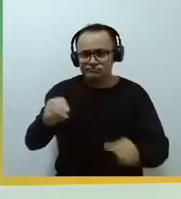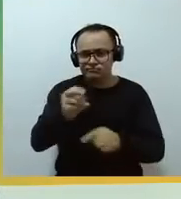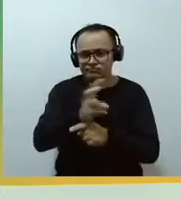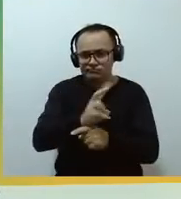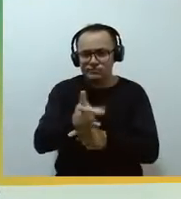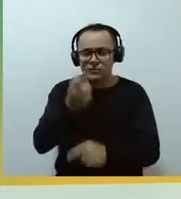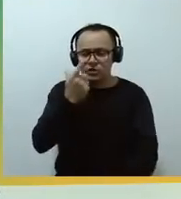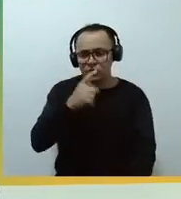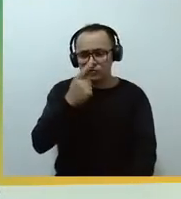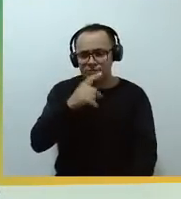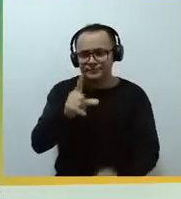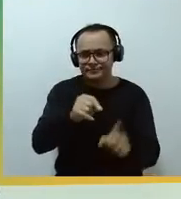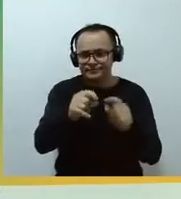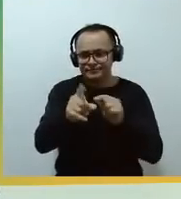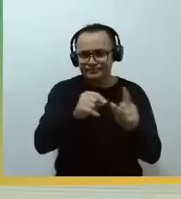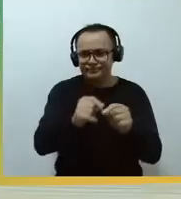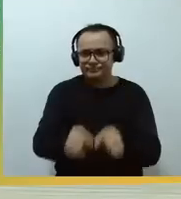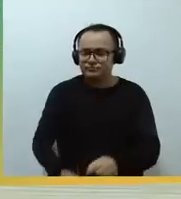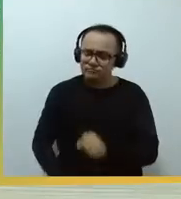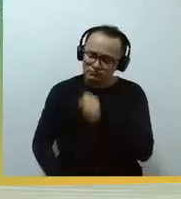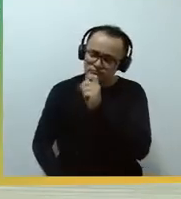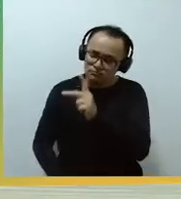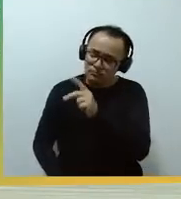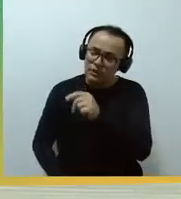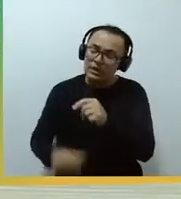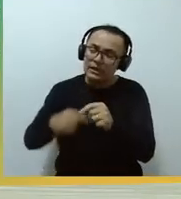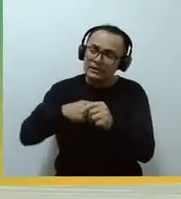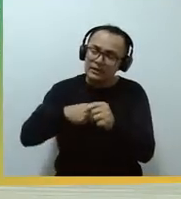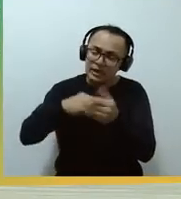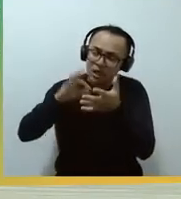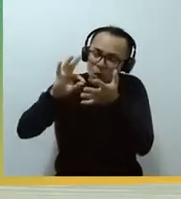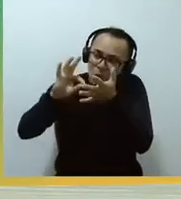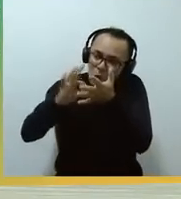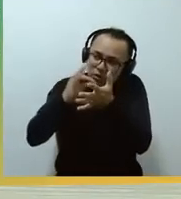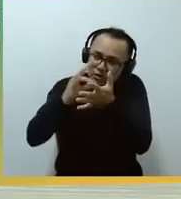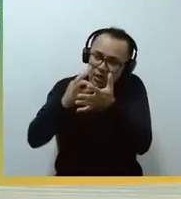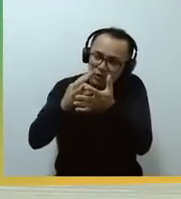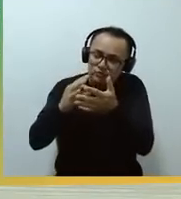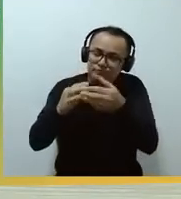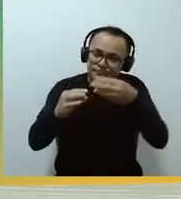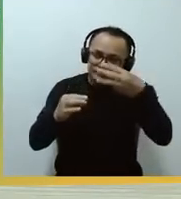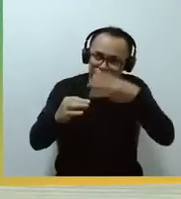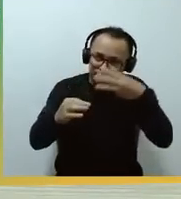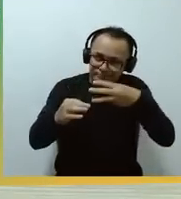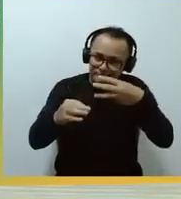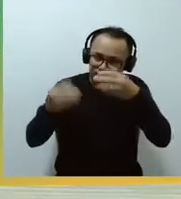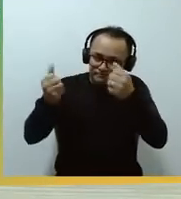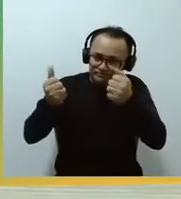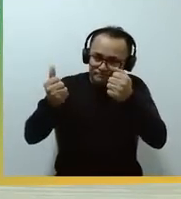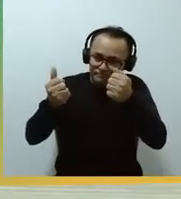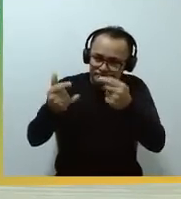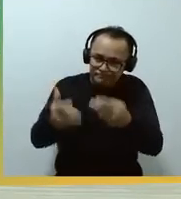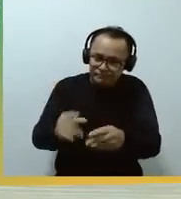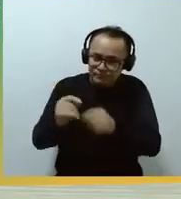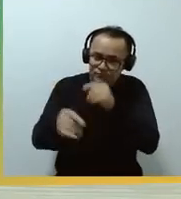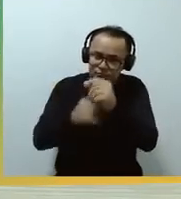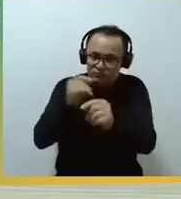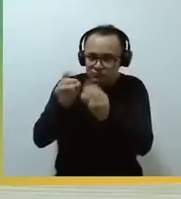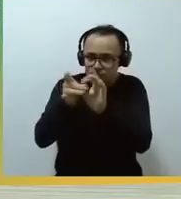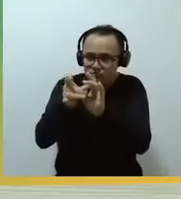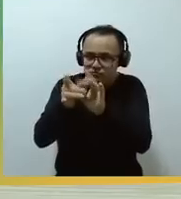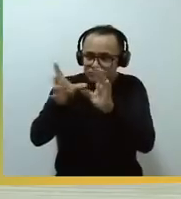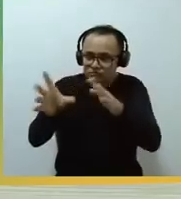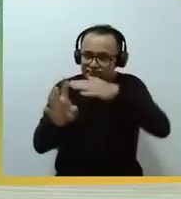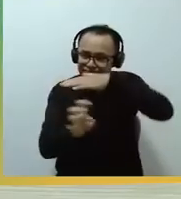licitação. Tá. Há um item no contrato, que é a cláusula terceira, que permite que a empresa que opera